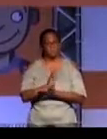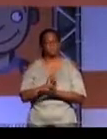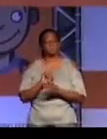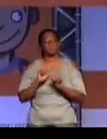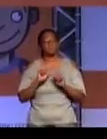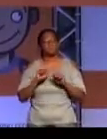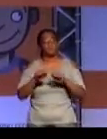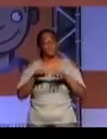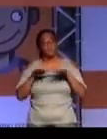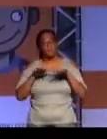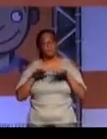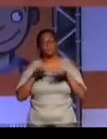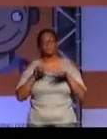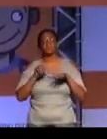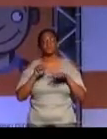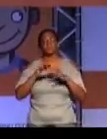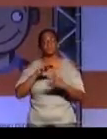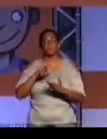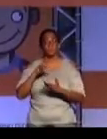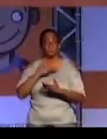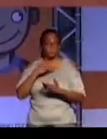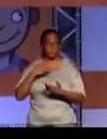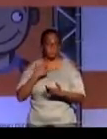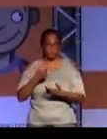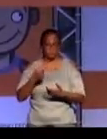a Assembleia Mundial da Saúde, em 2012.